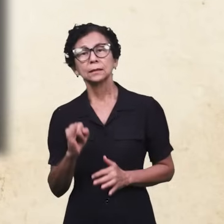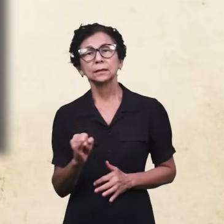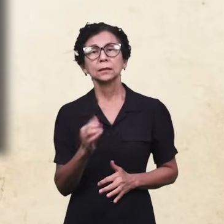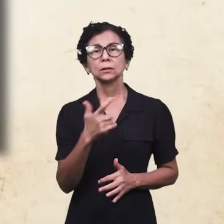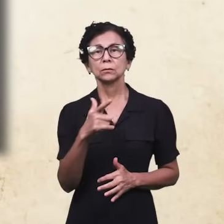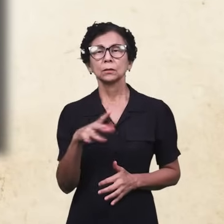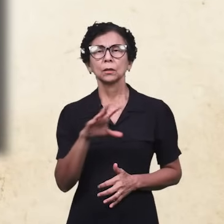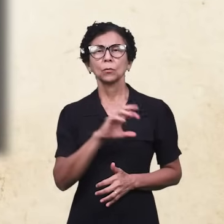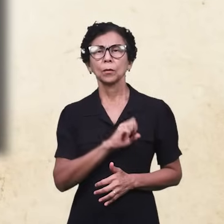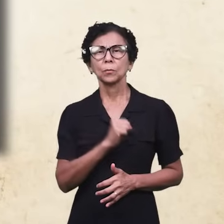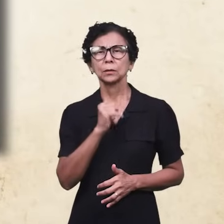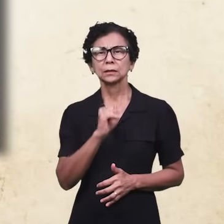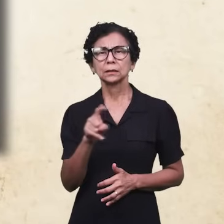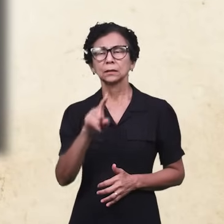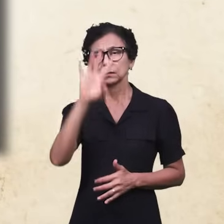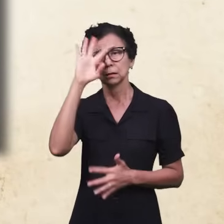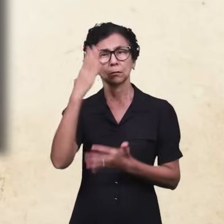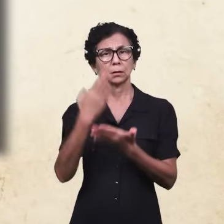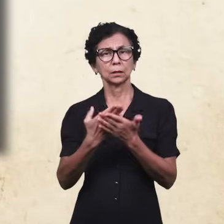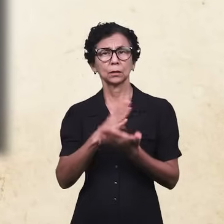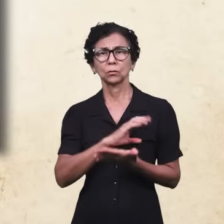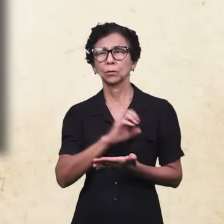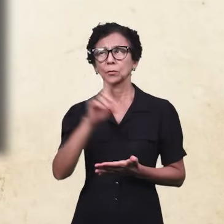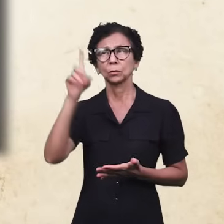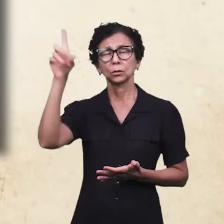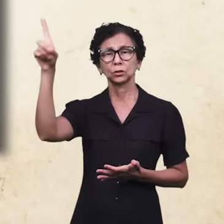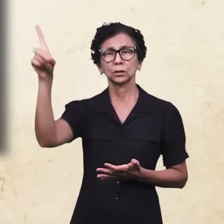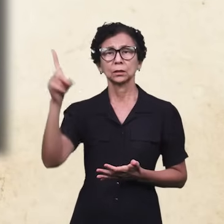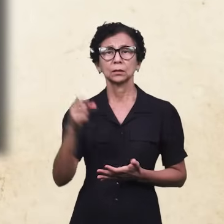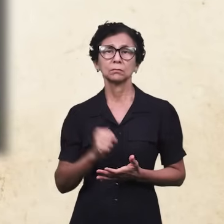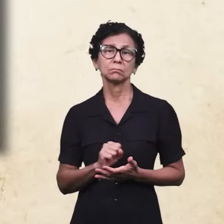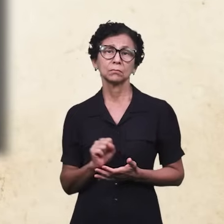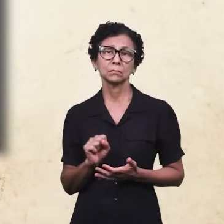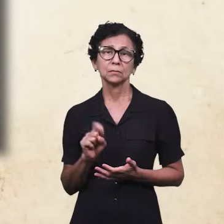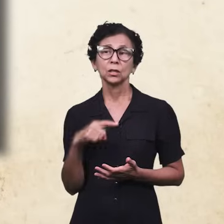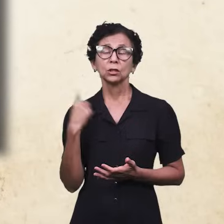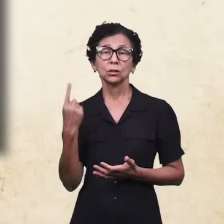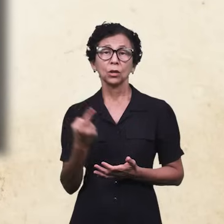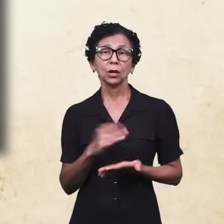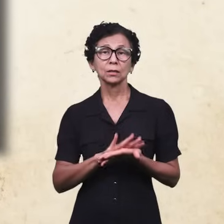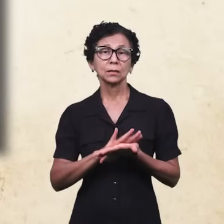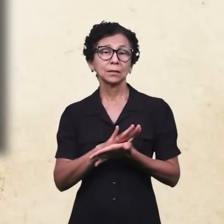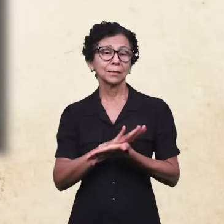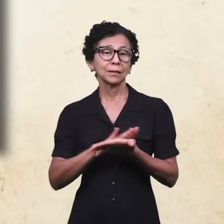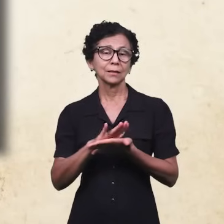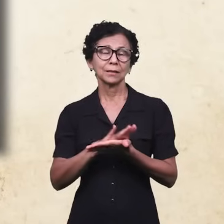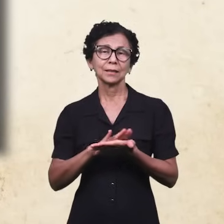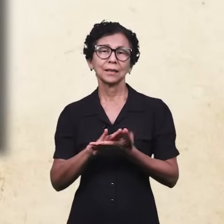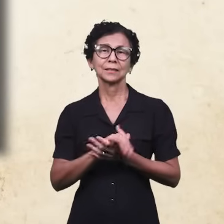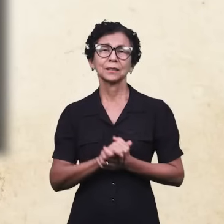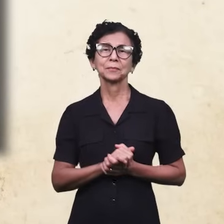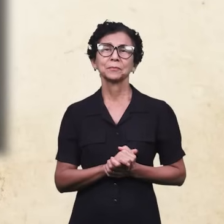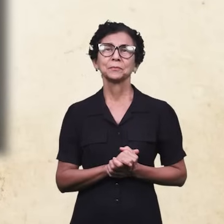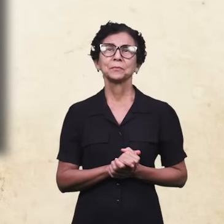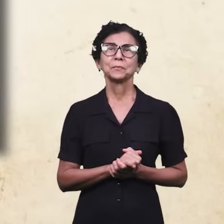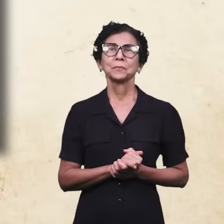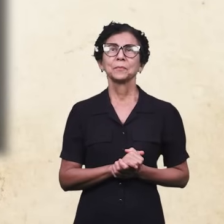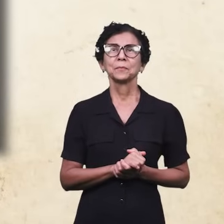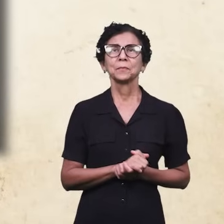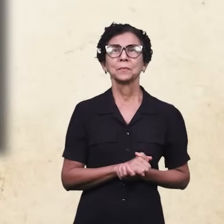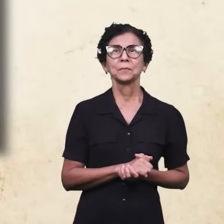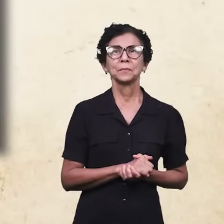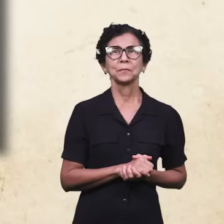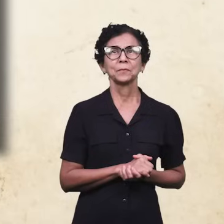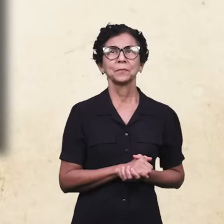em nossas vidas se nós não cremos nesse amor se nós não valorizarmos nós nada somos e e quando eu cheguei na parte